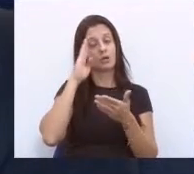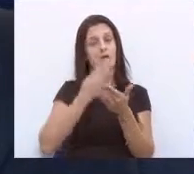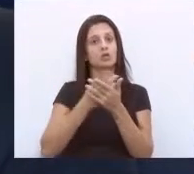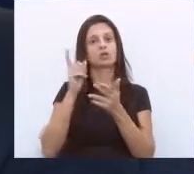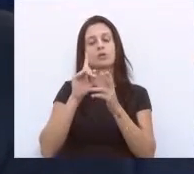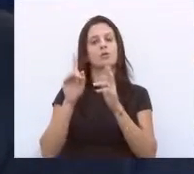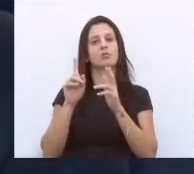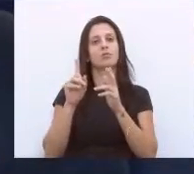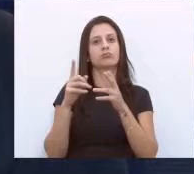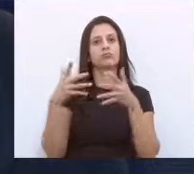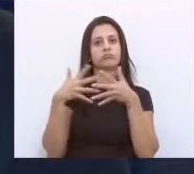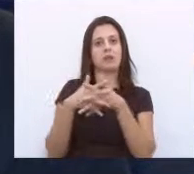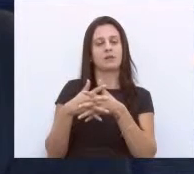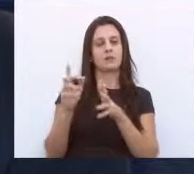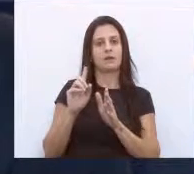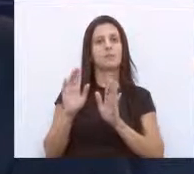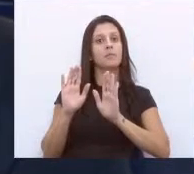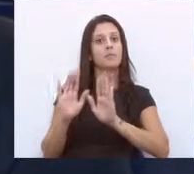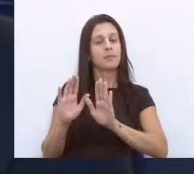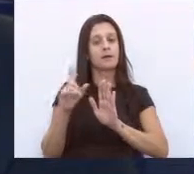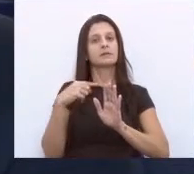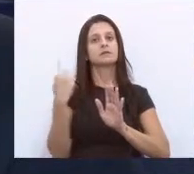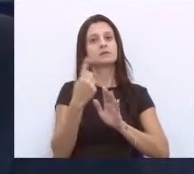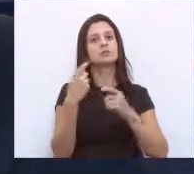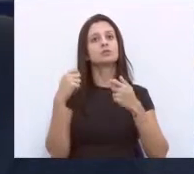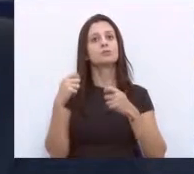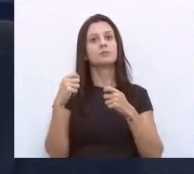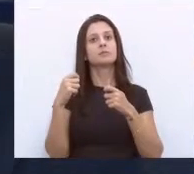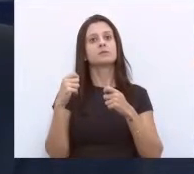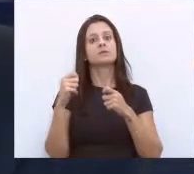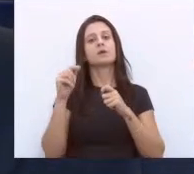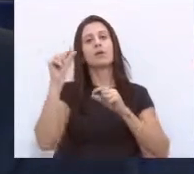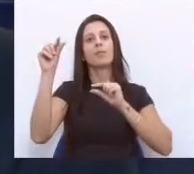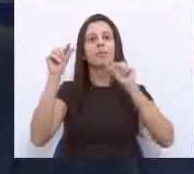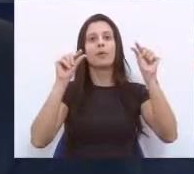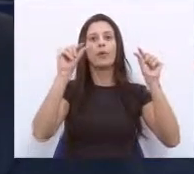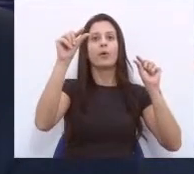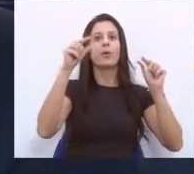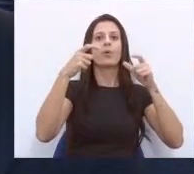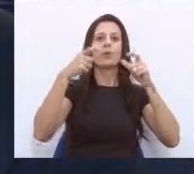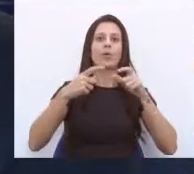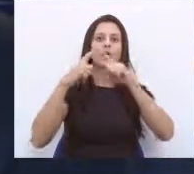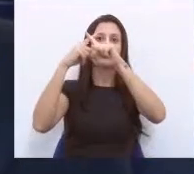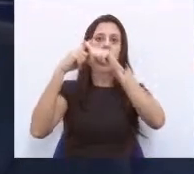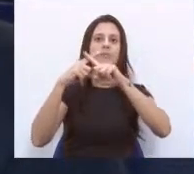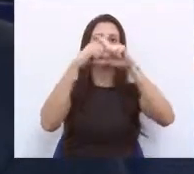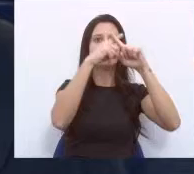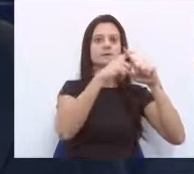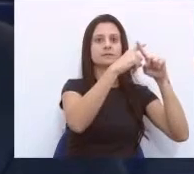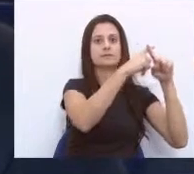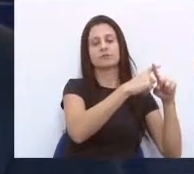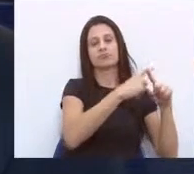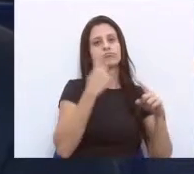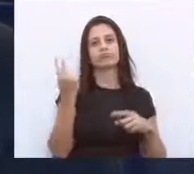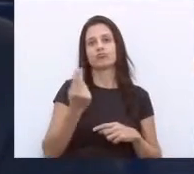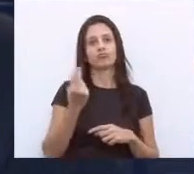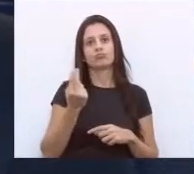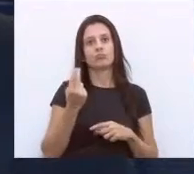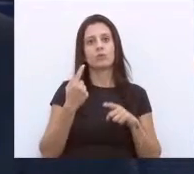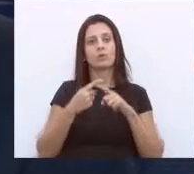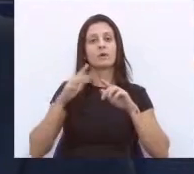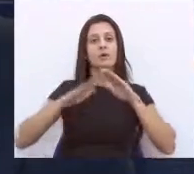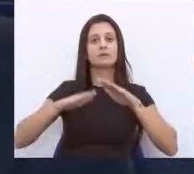porém nós vamos ter que estar em poucas vamos dizer assim competições dependendo dela um